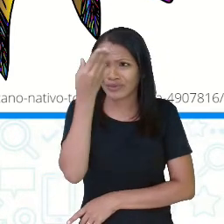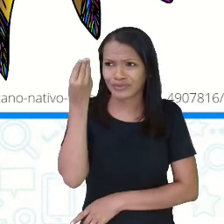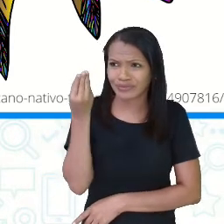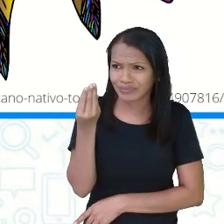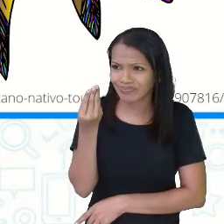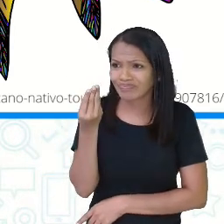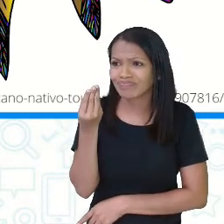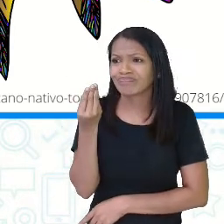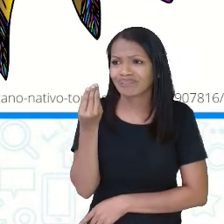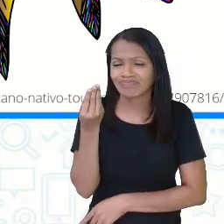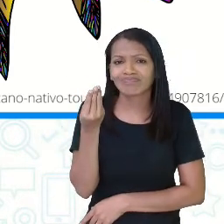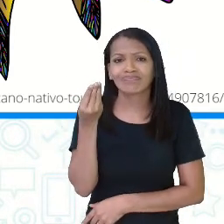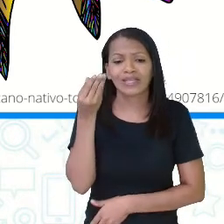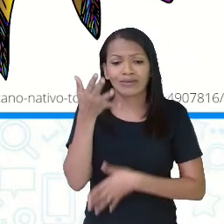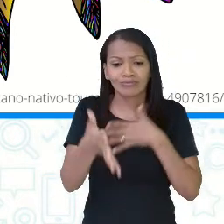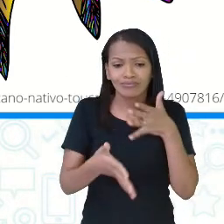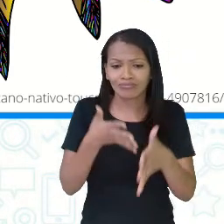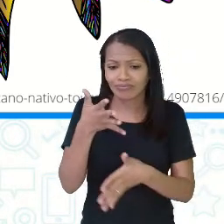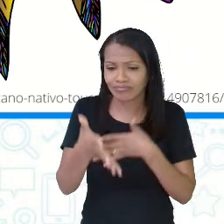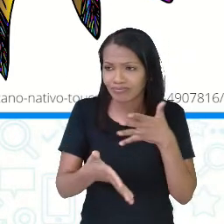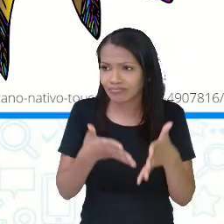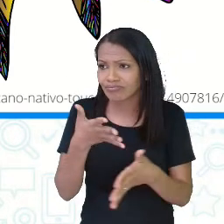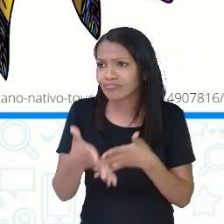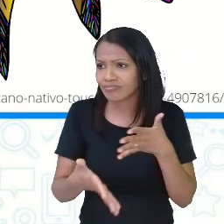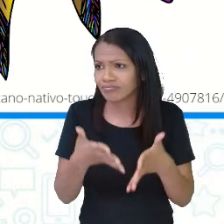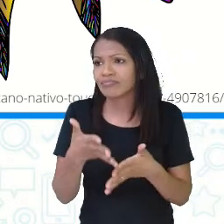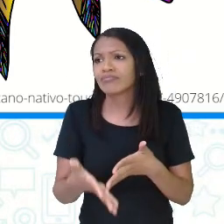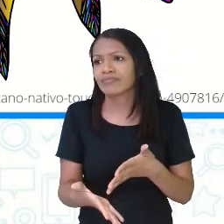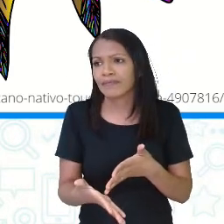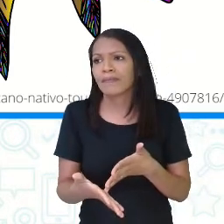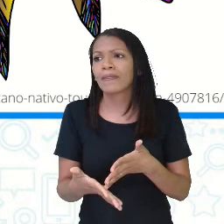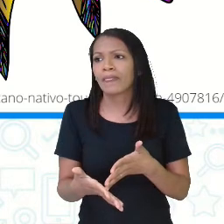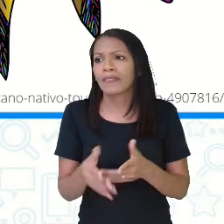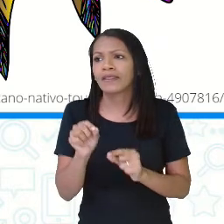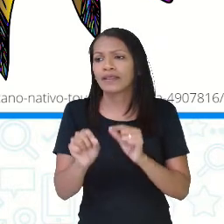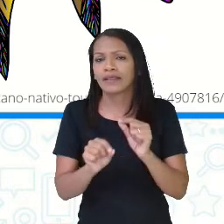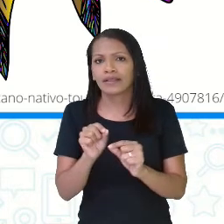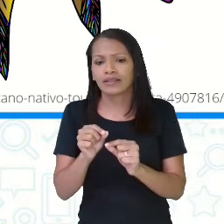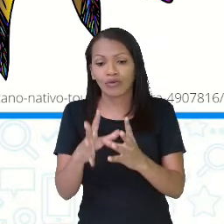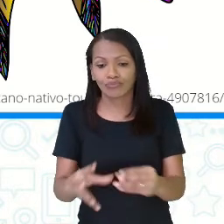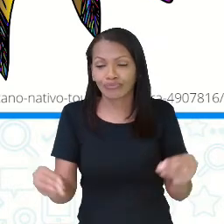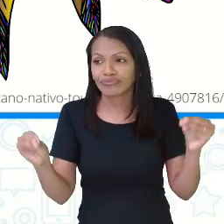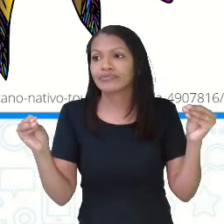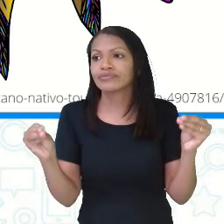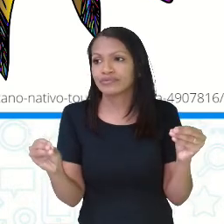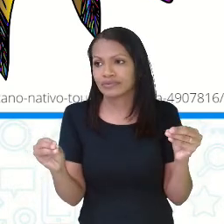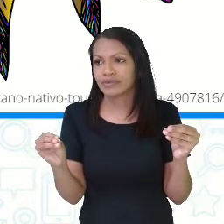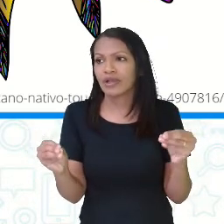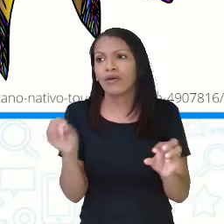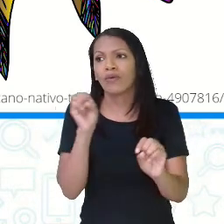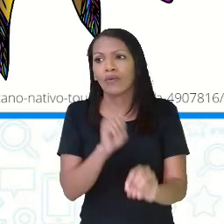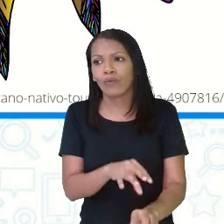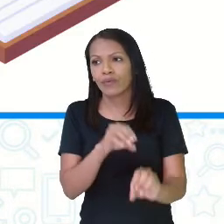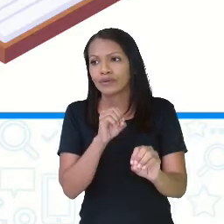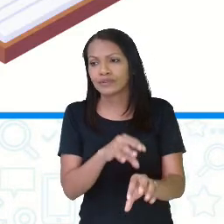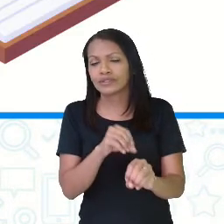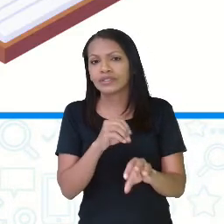que sabem, memorizo o que aprendi. Então, veja, é gostoso de